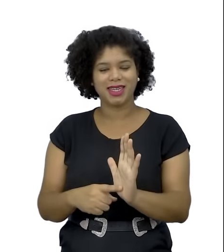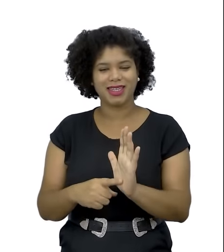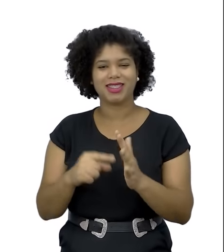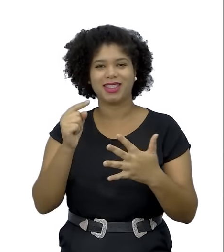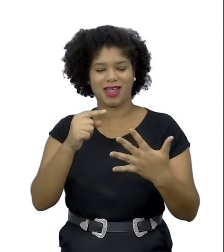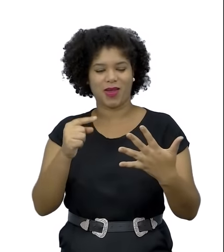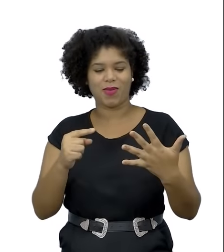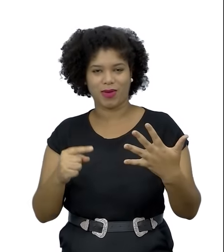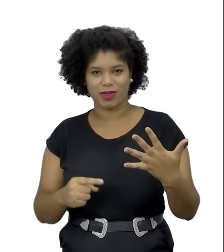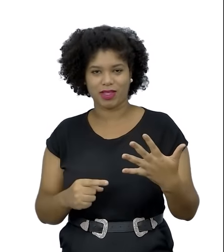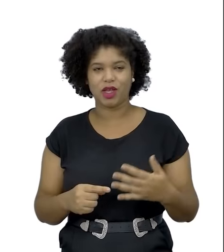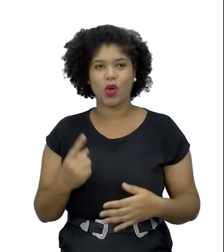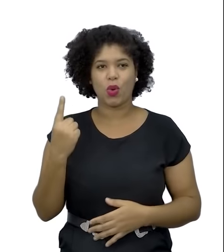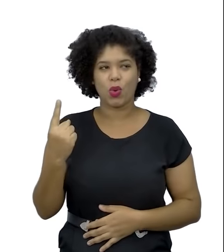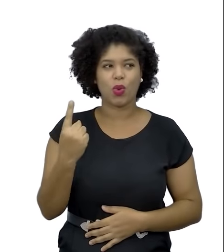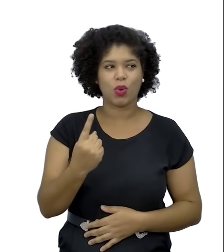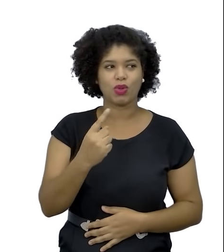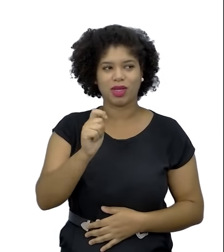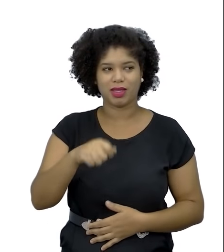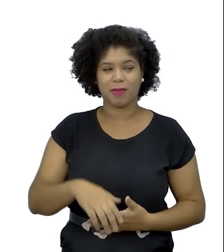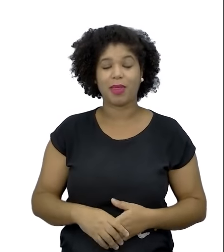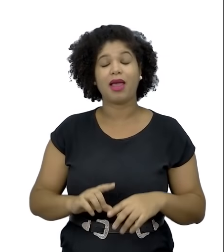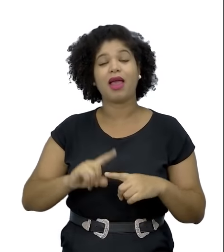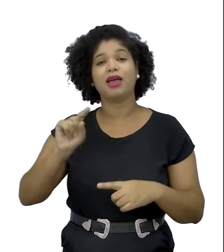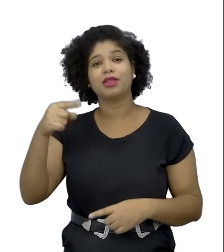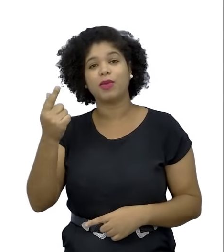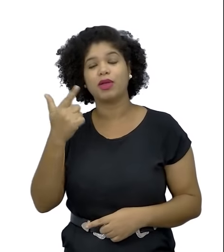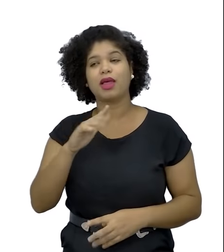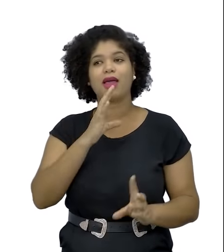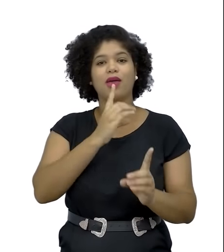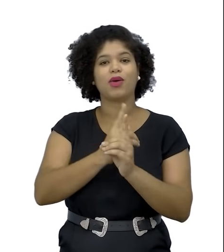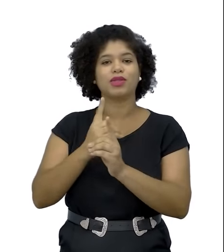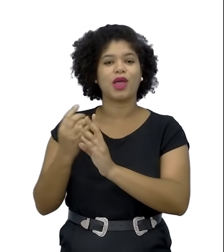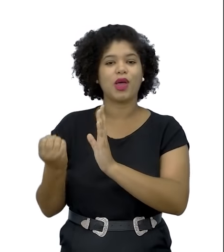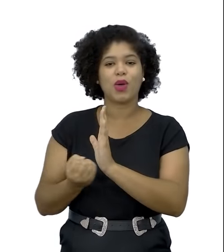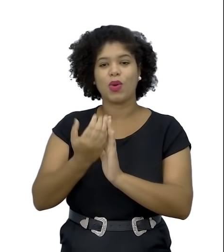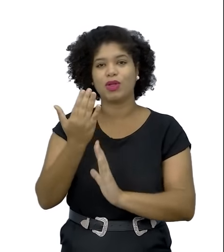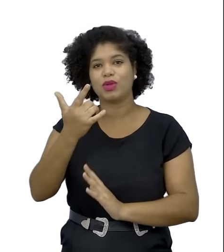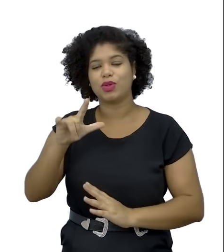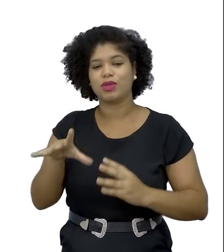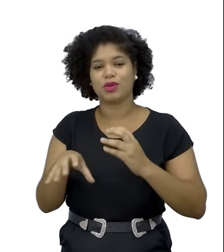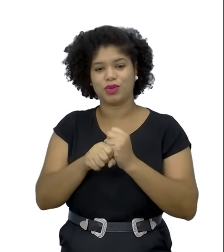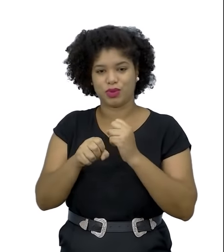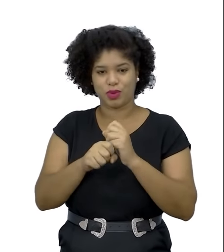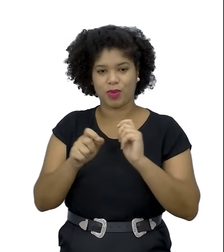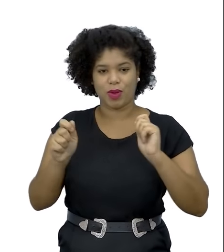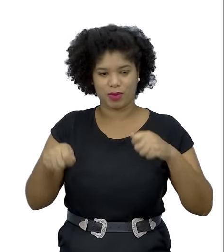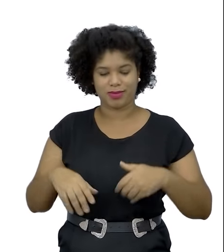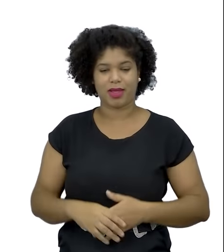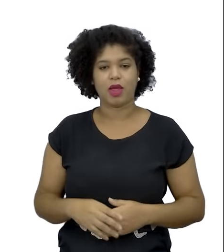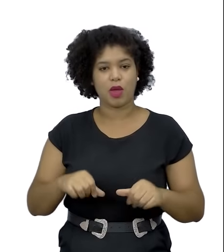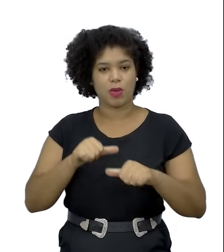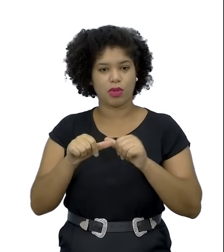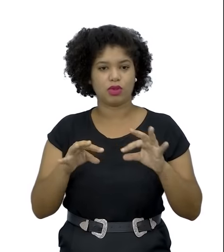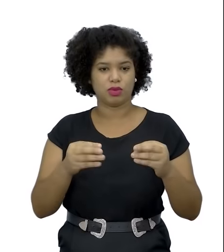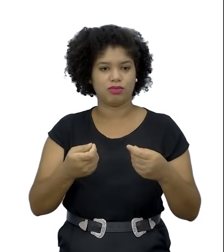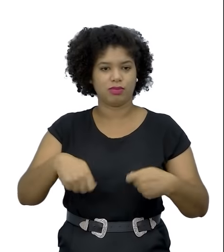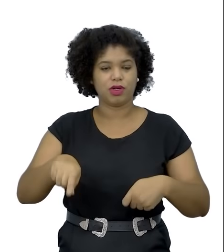e uma das partes, para depois se descobrir a quantidade da outra parte, sem que haja alteração do